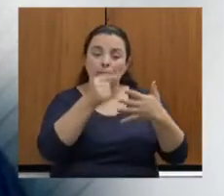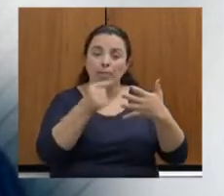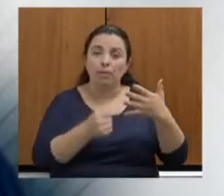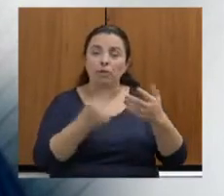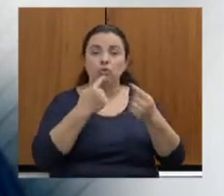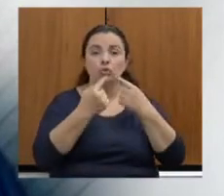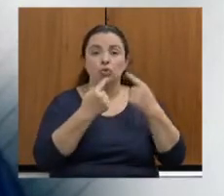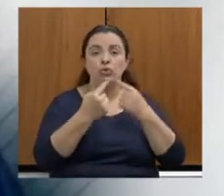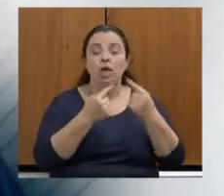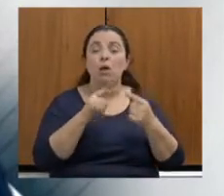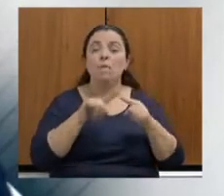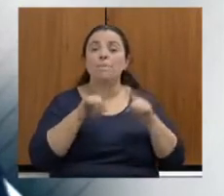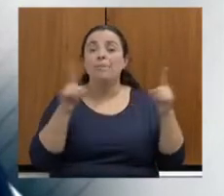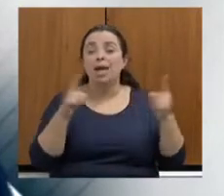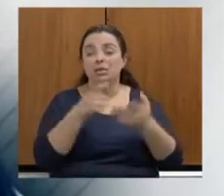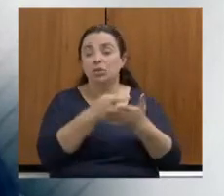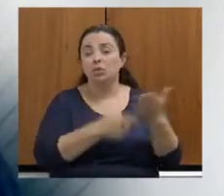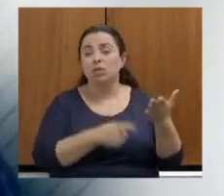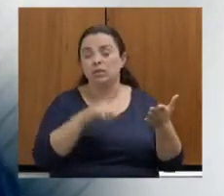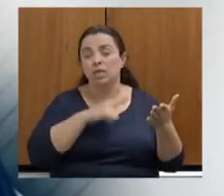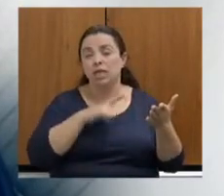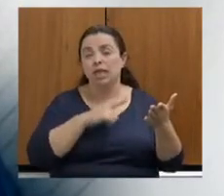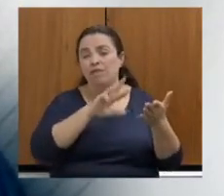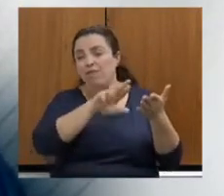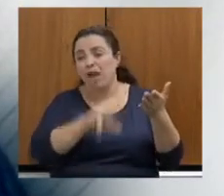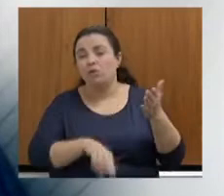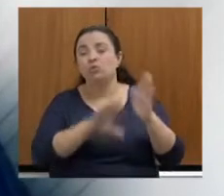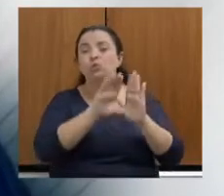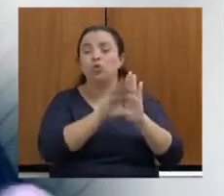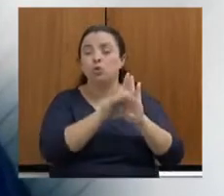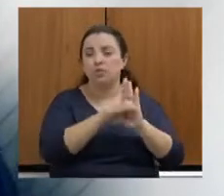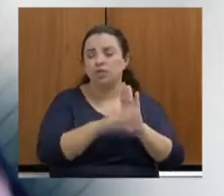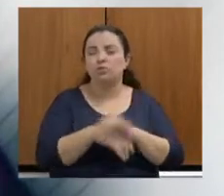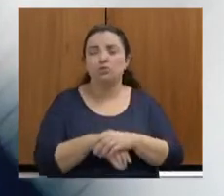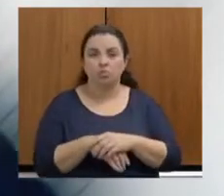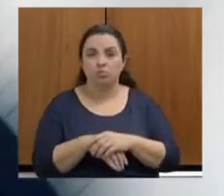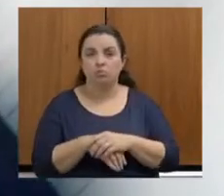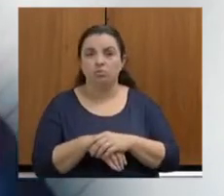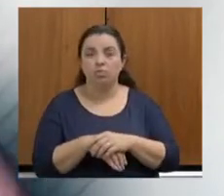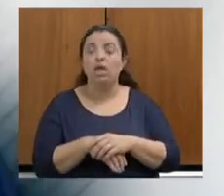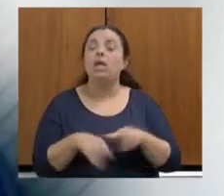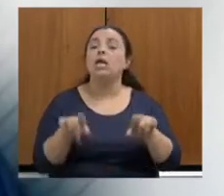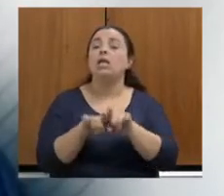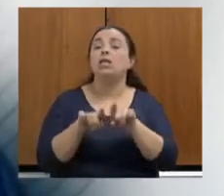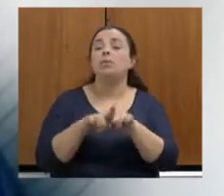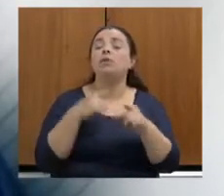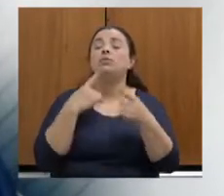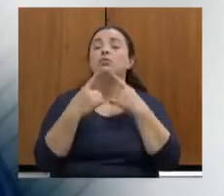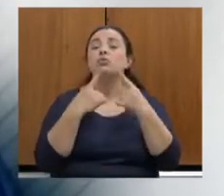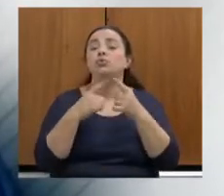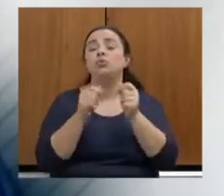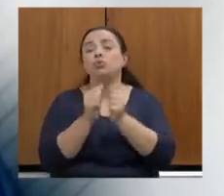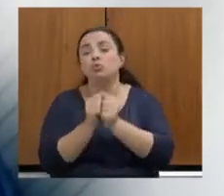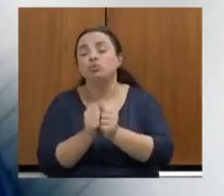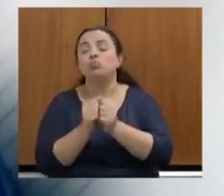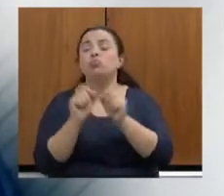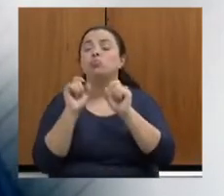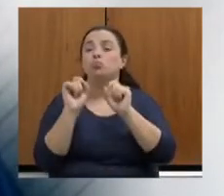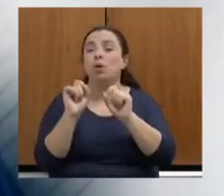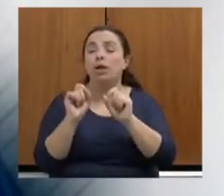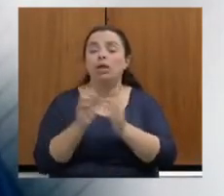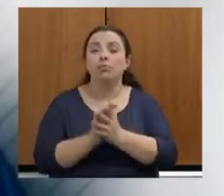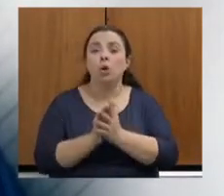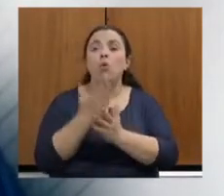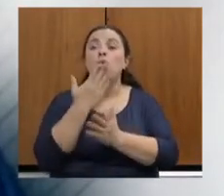alguns consensos pelas não tem um início de conceitos e discutir também é o mesmo tempo o valor que